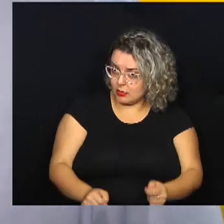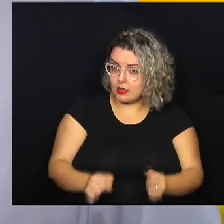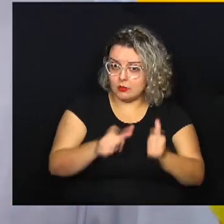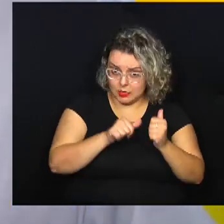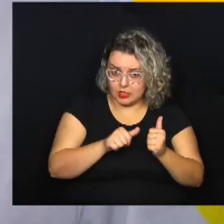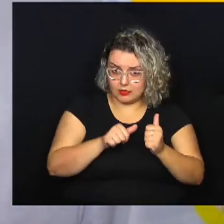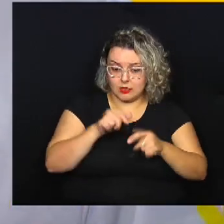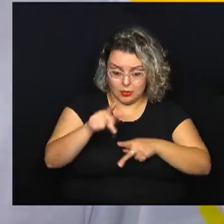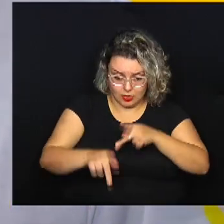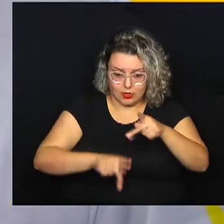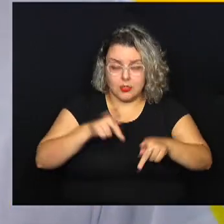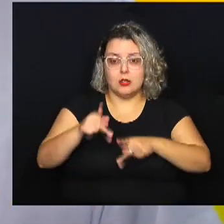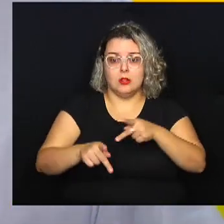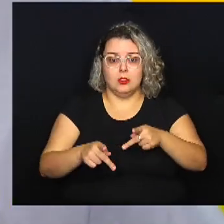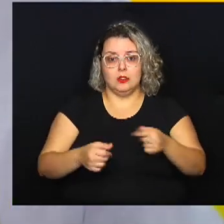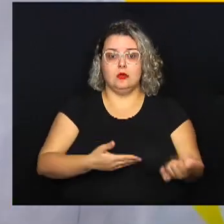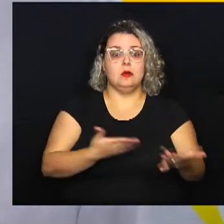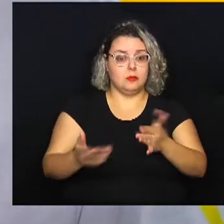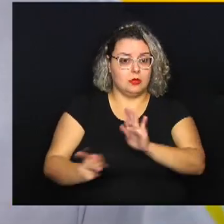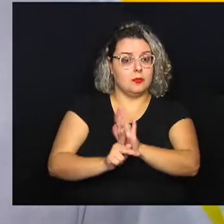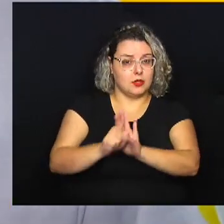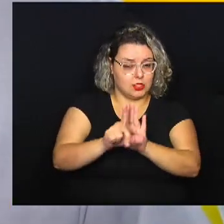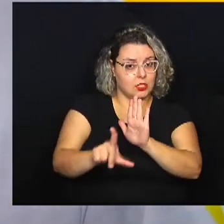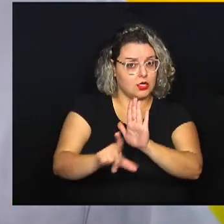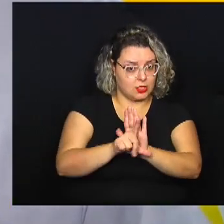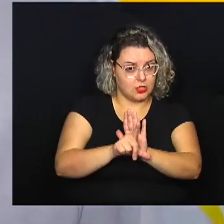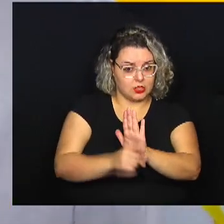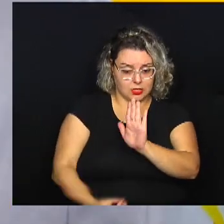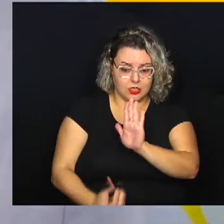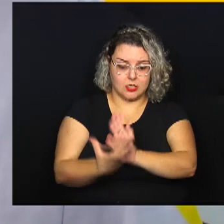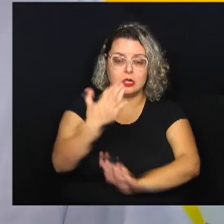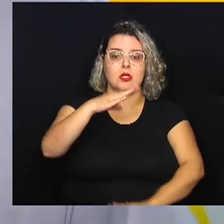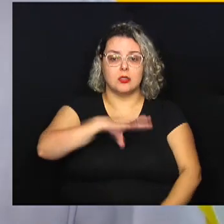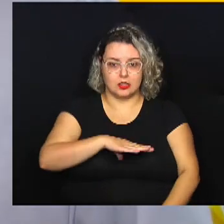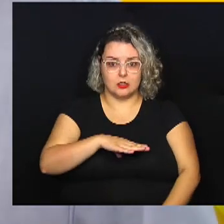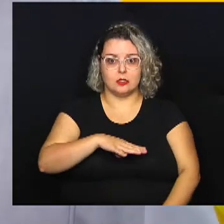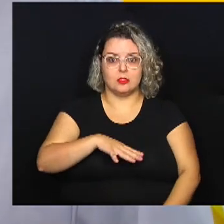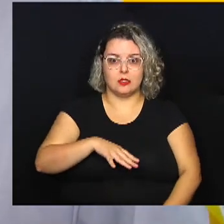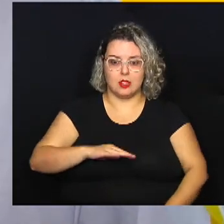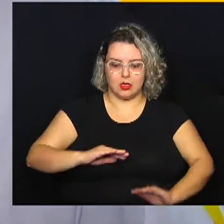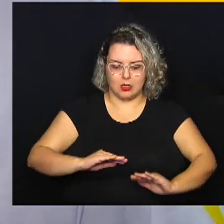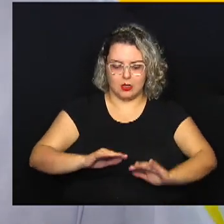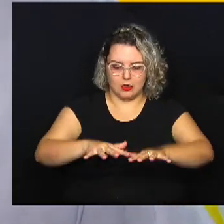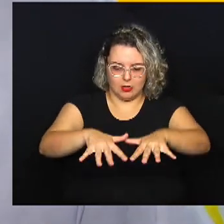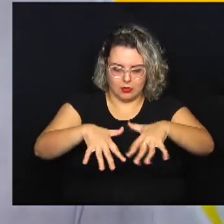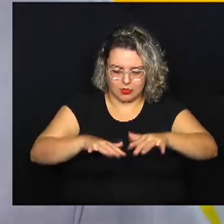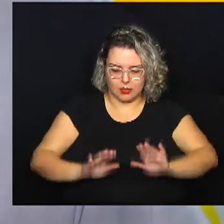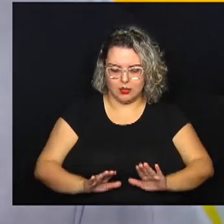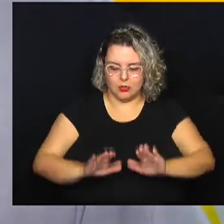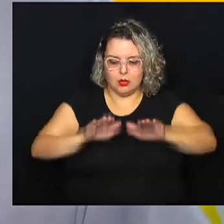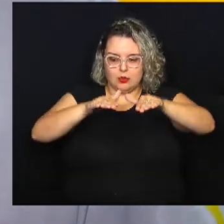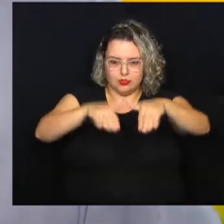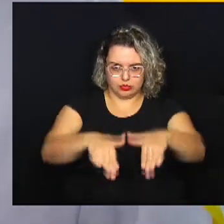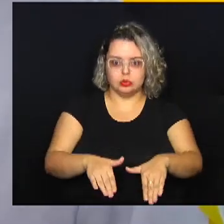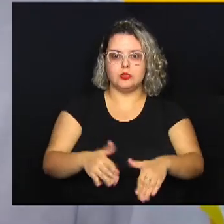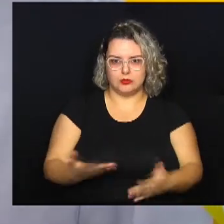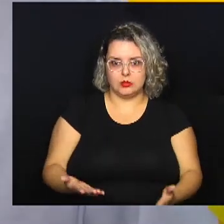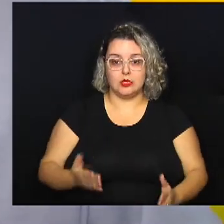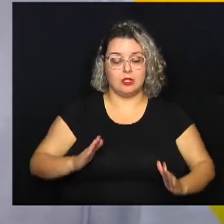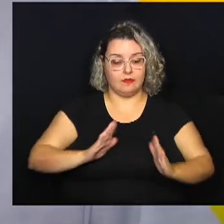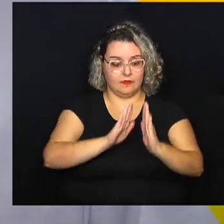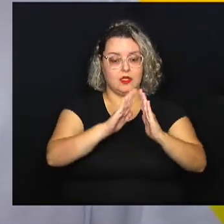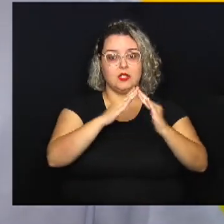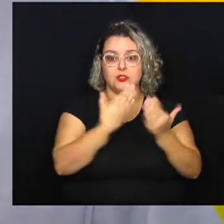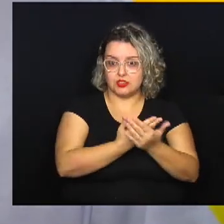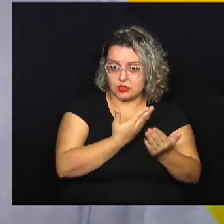população. No caso, eu apresentei um projeto de lei que estabelece no município a faixa elevada em frente a escolas, em frente de hospitais e centros